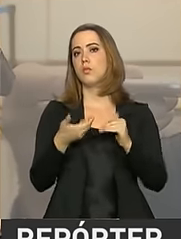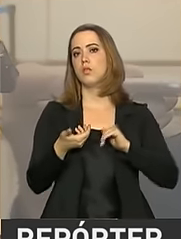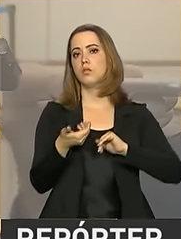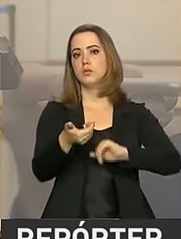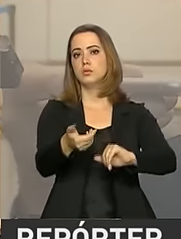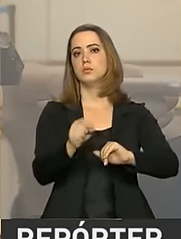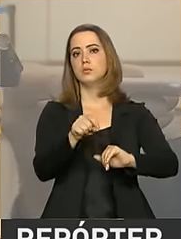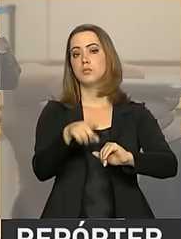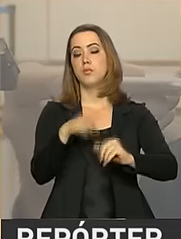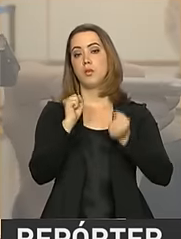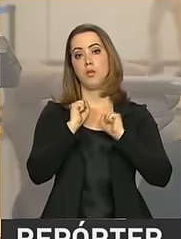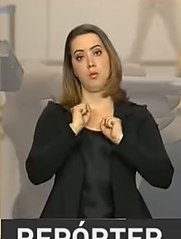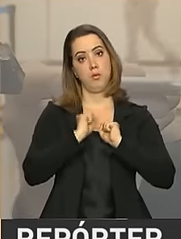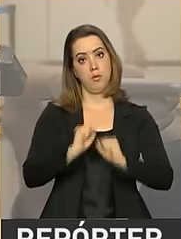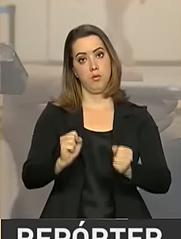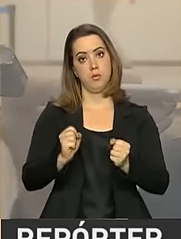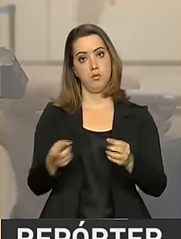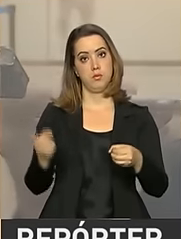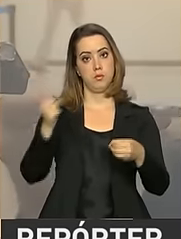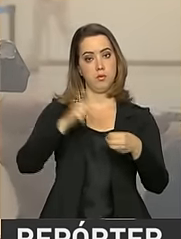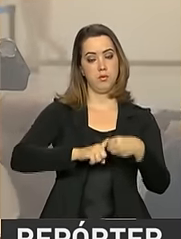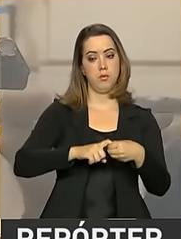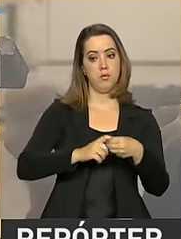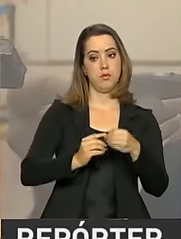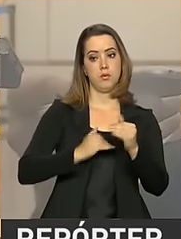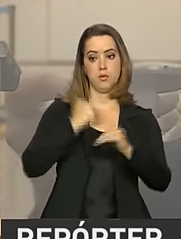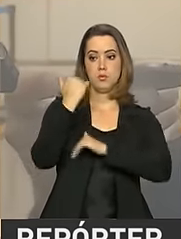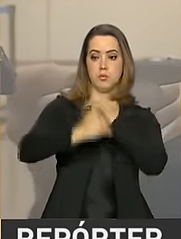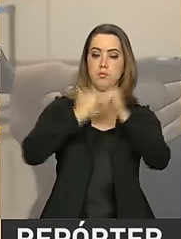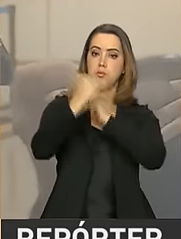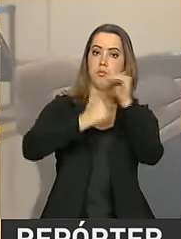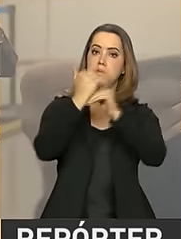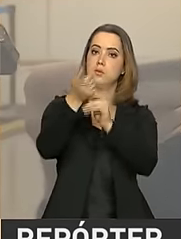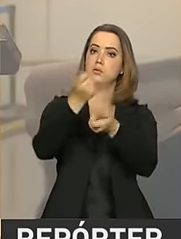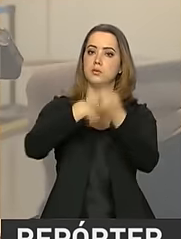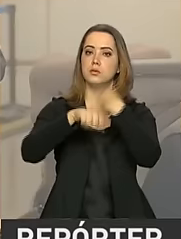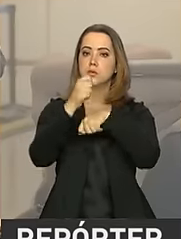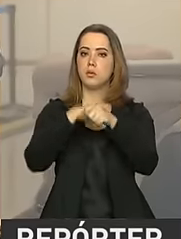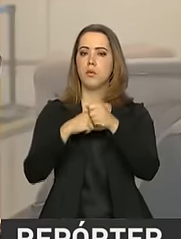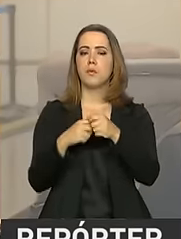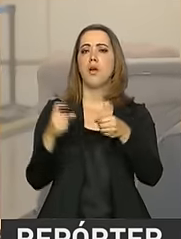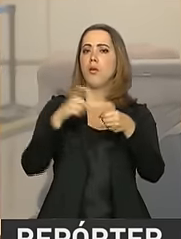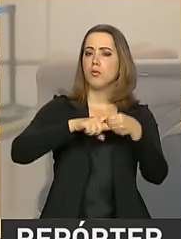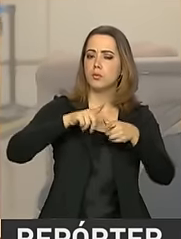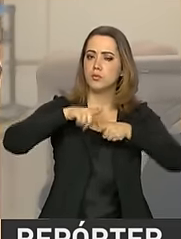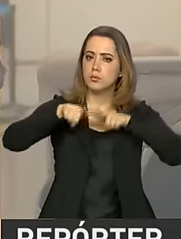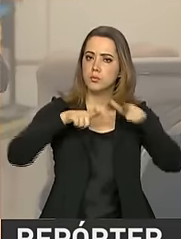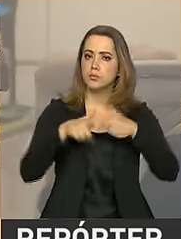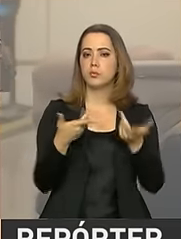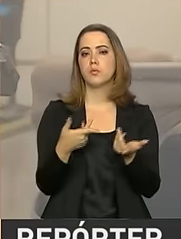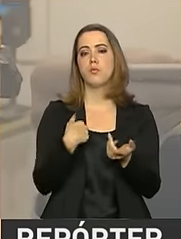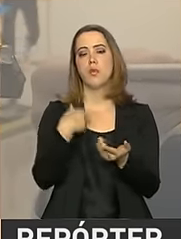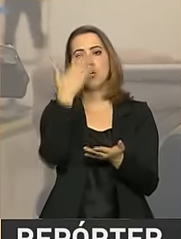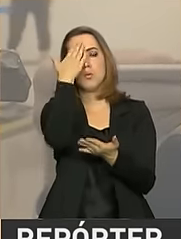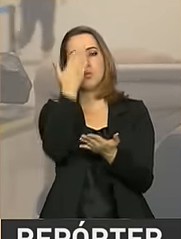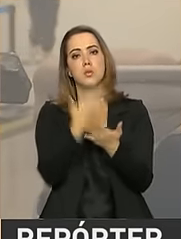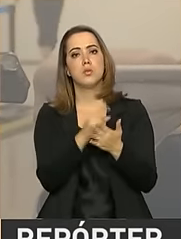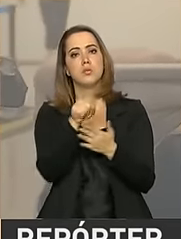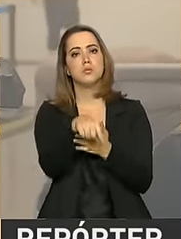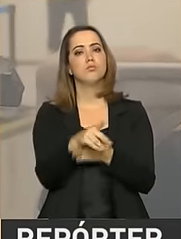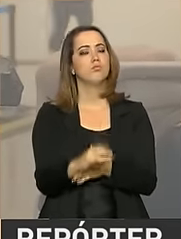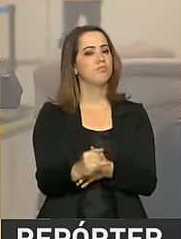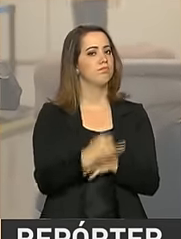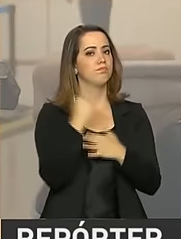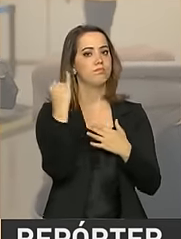é viabilizar a volta do crescimento econômico, viabilizar a volta do emprego. Eu acredito que isso é o grande